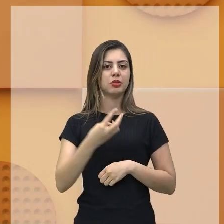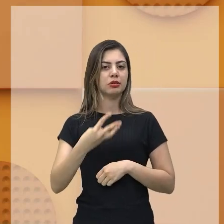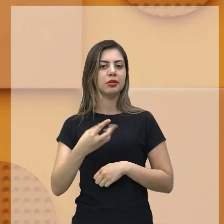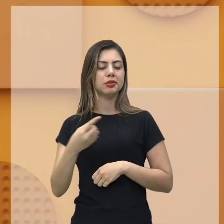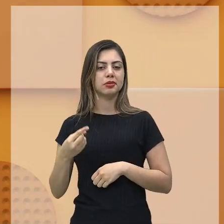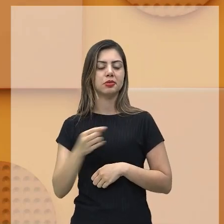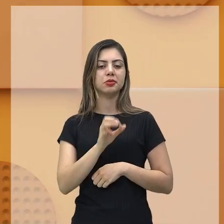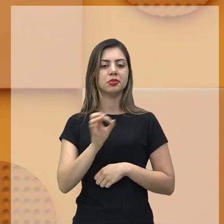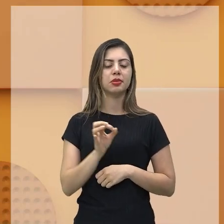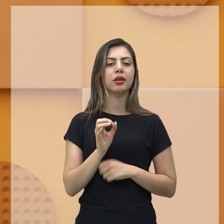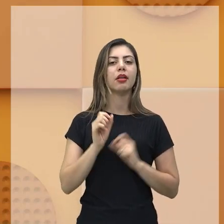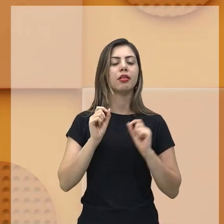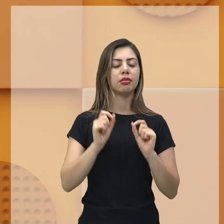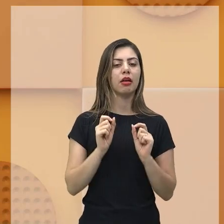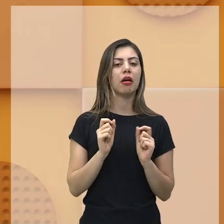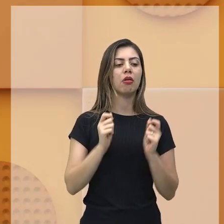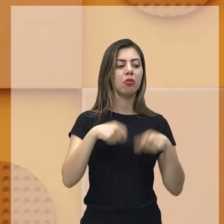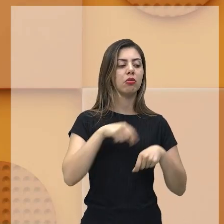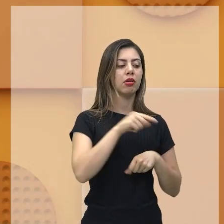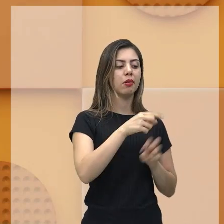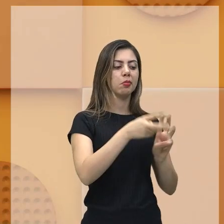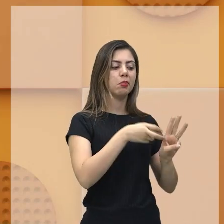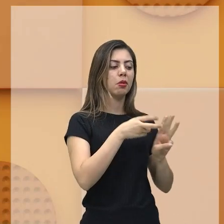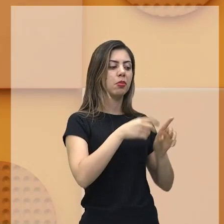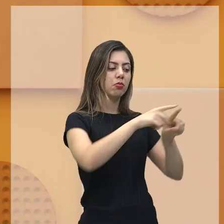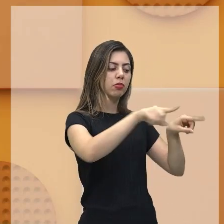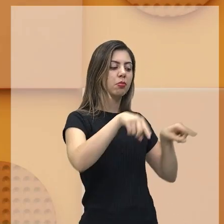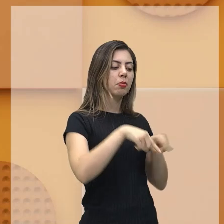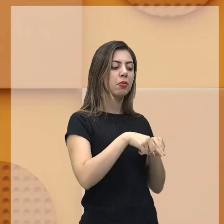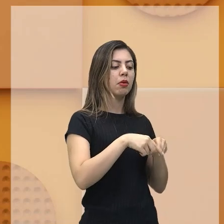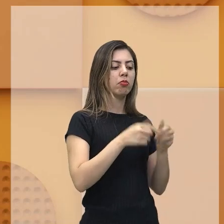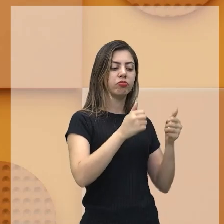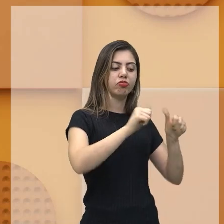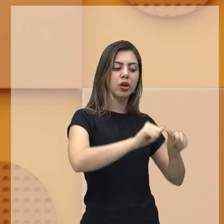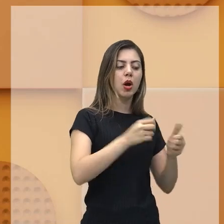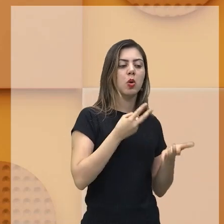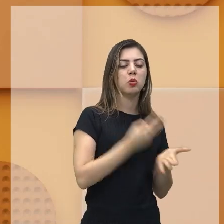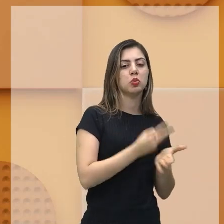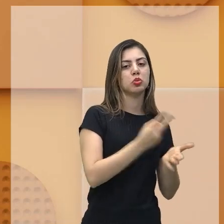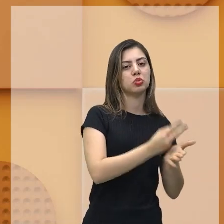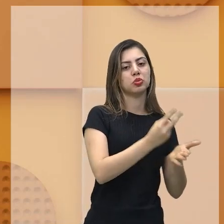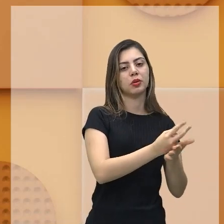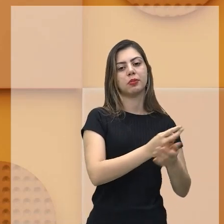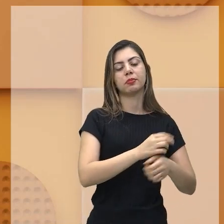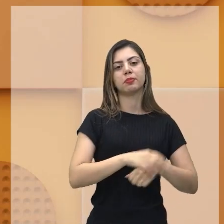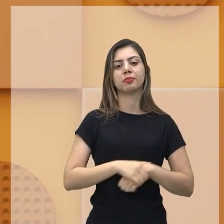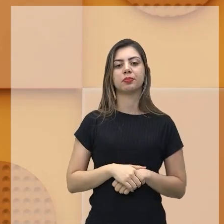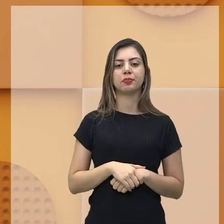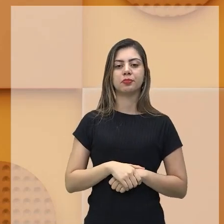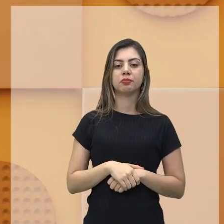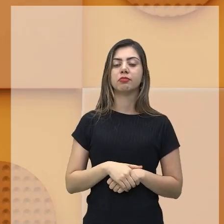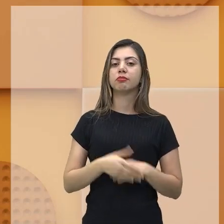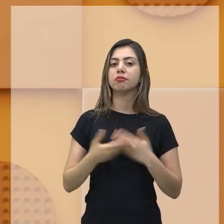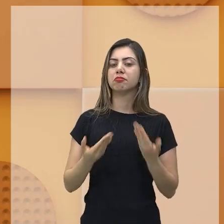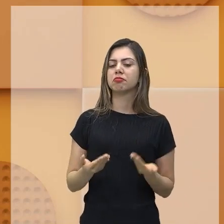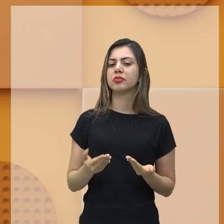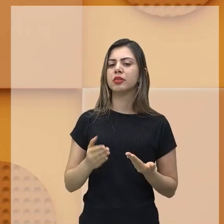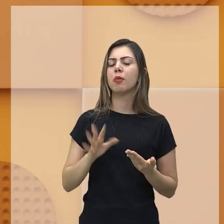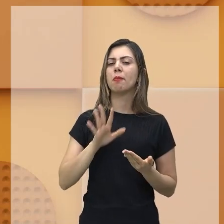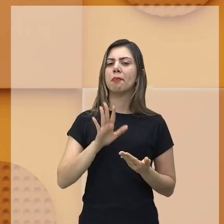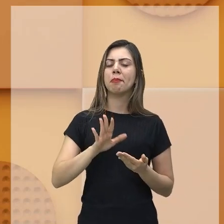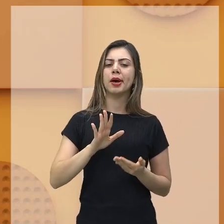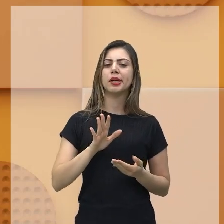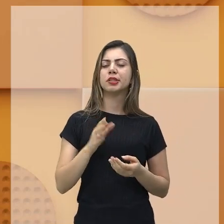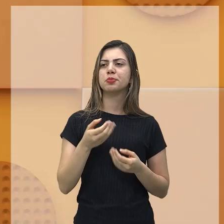231, a posse e usufruto das terras para as populações indígenas. Galera, isso não